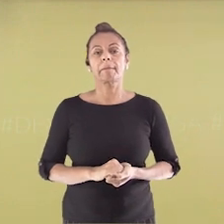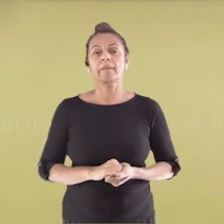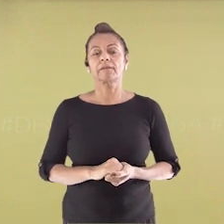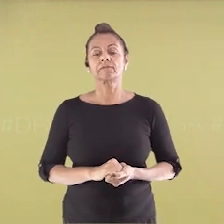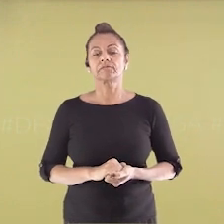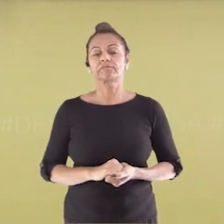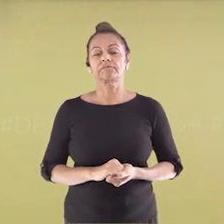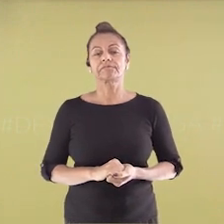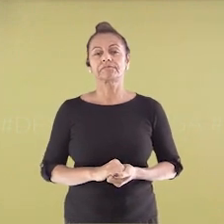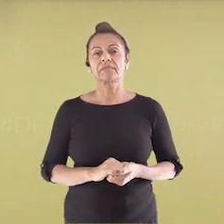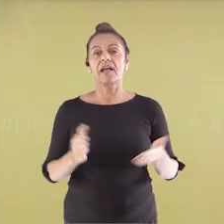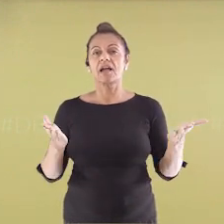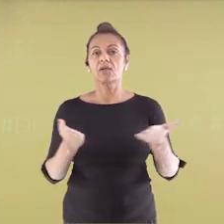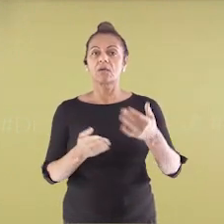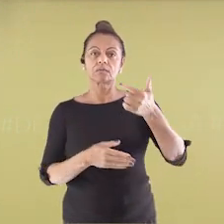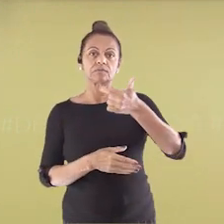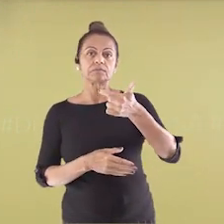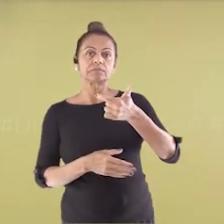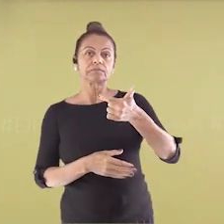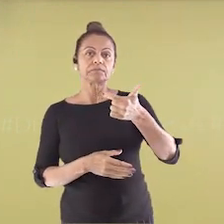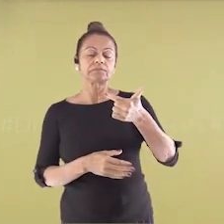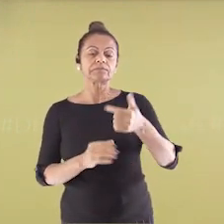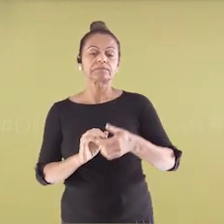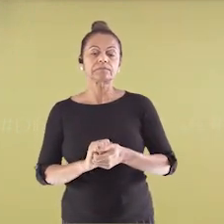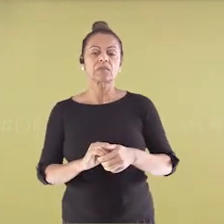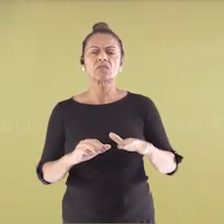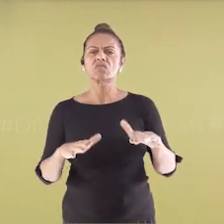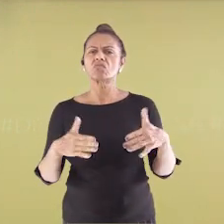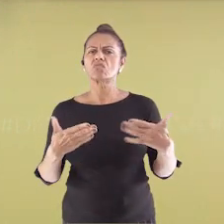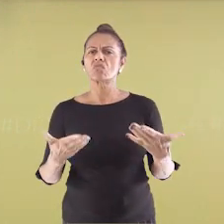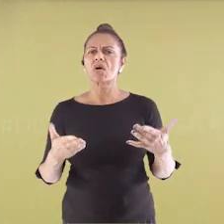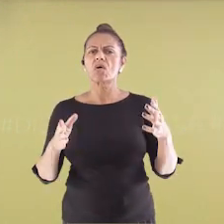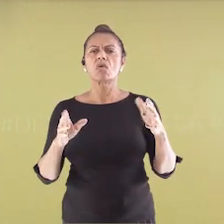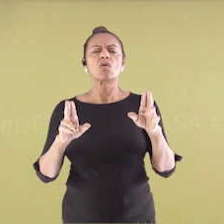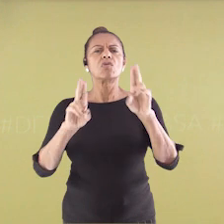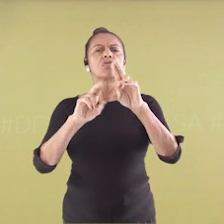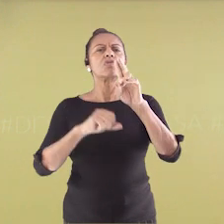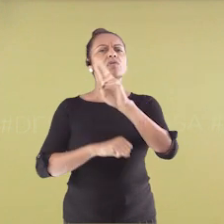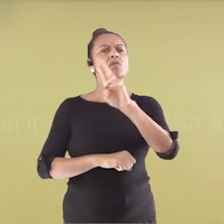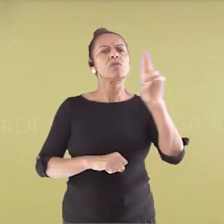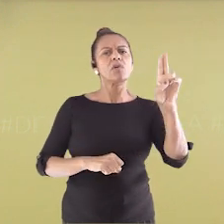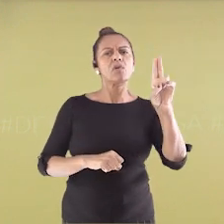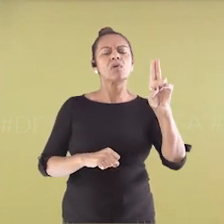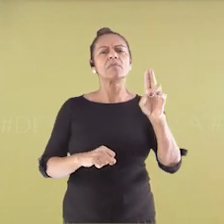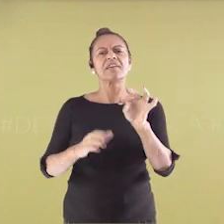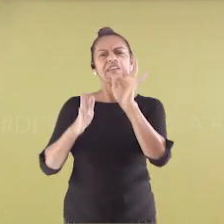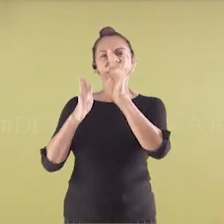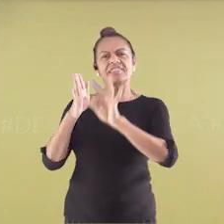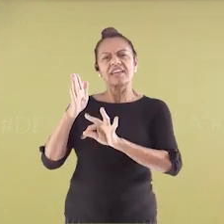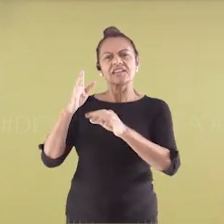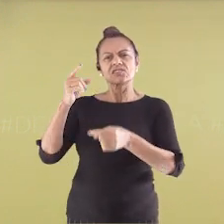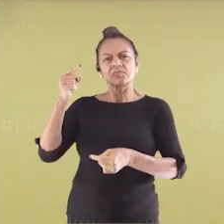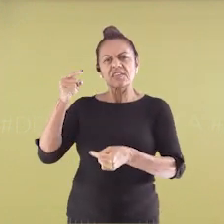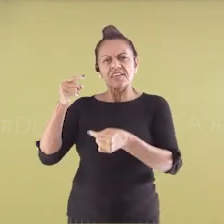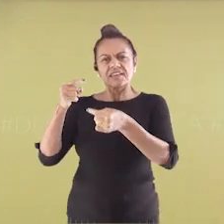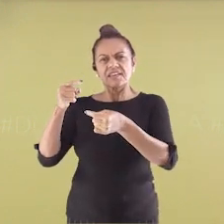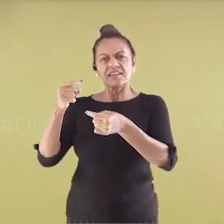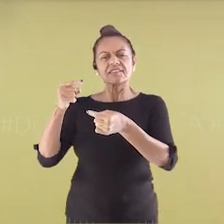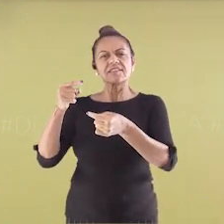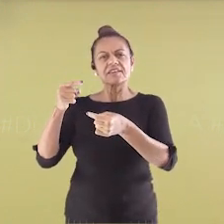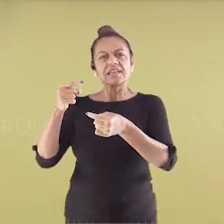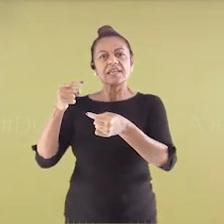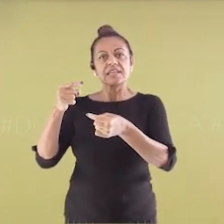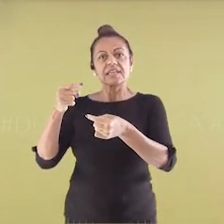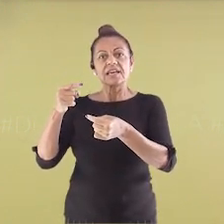Sujeito, verbo e agente da passiva. E agora, questão 2. Qual é o nome dado aos pequenos